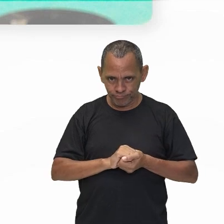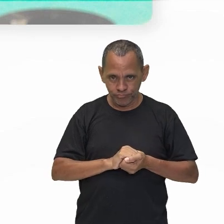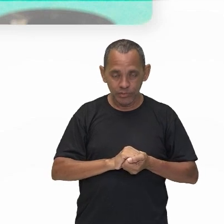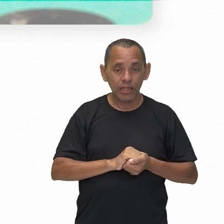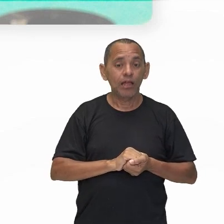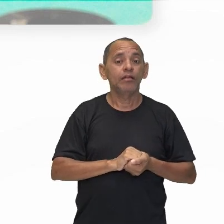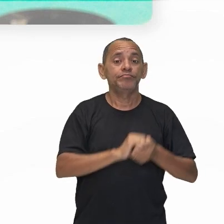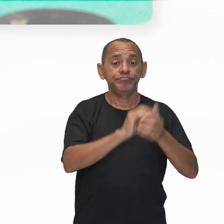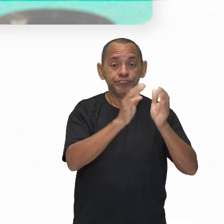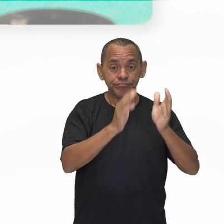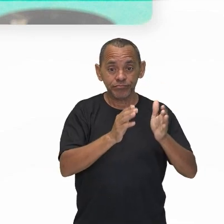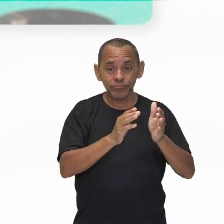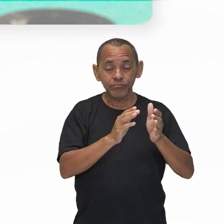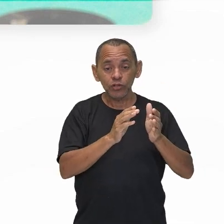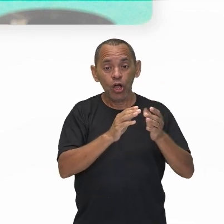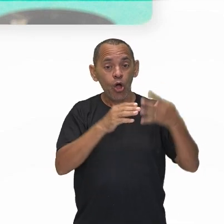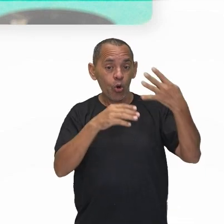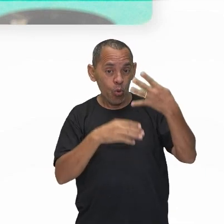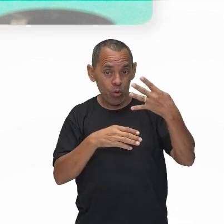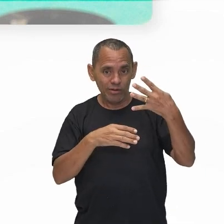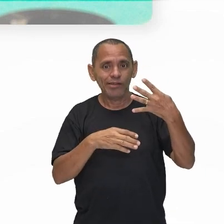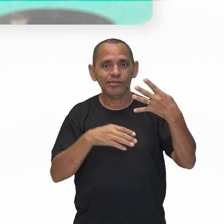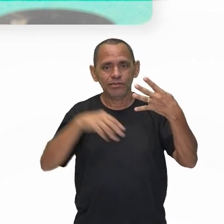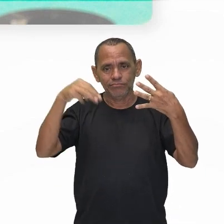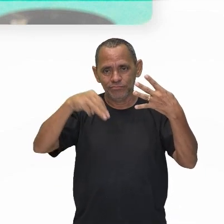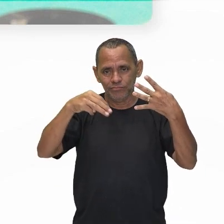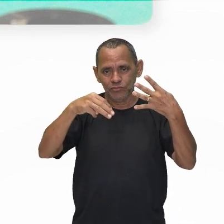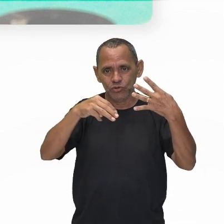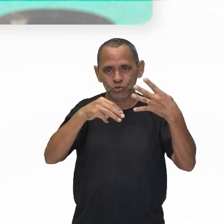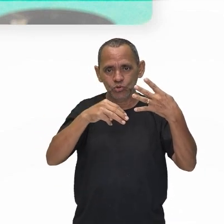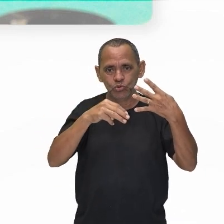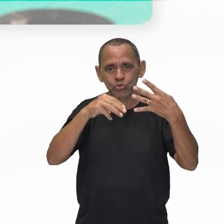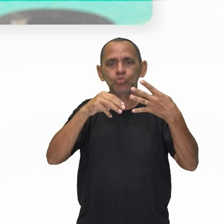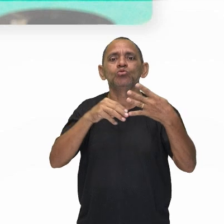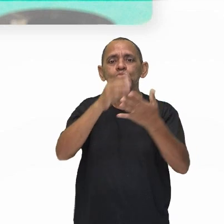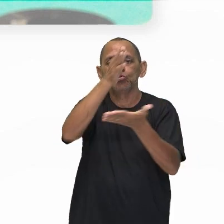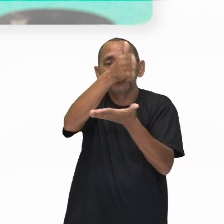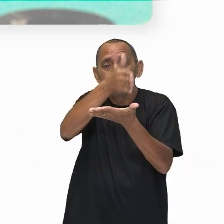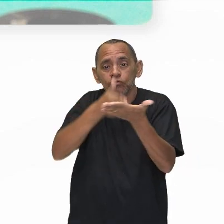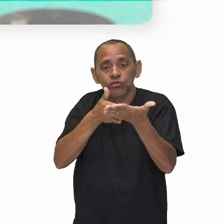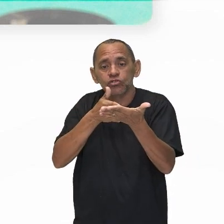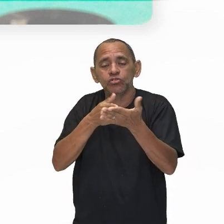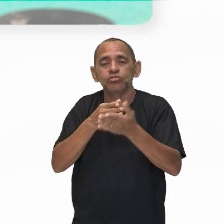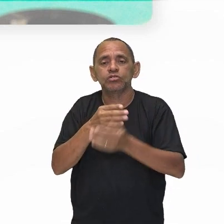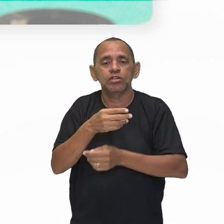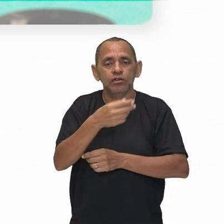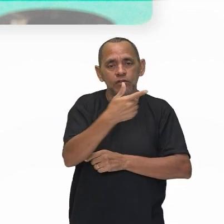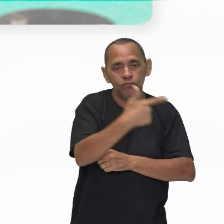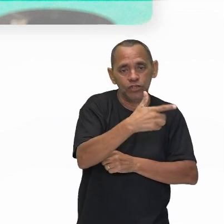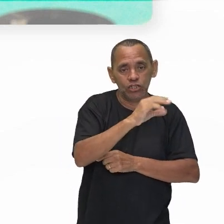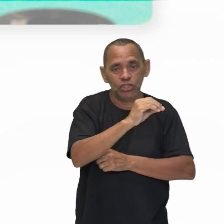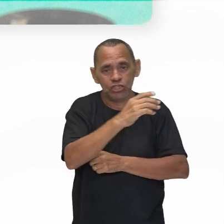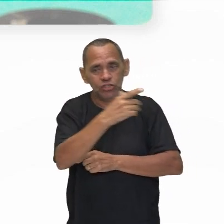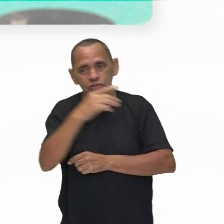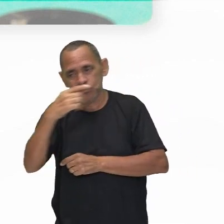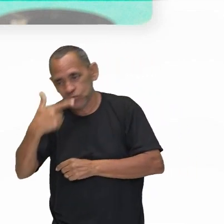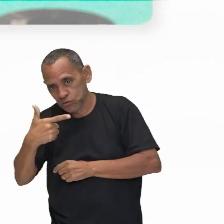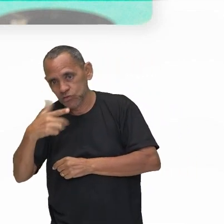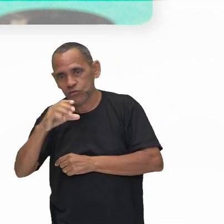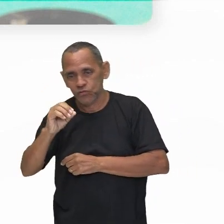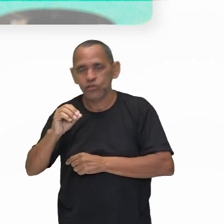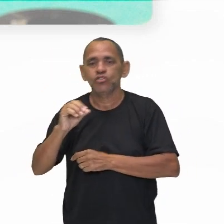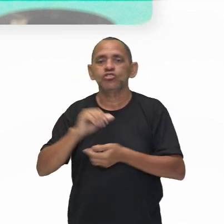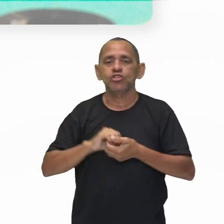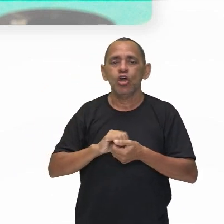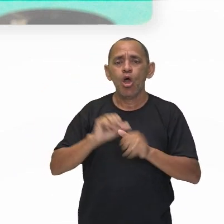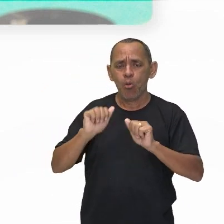2 tempos de 20. Para essa regra, o jogador da vez terá direito a dar 3 toques, sendo que no